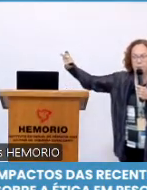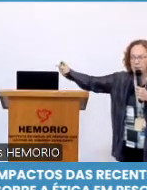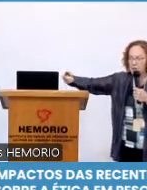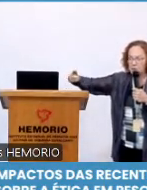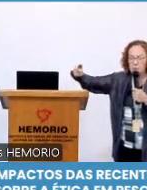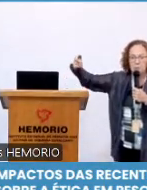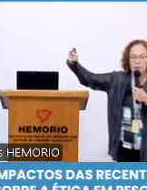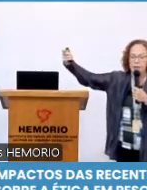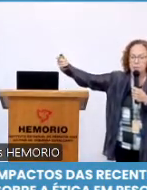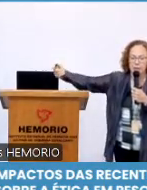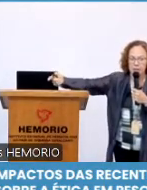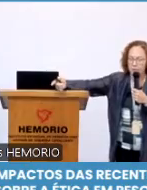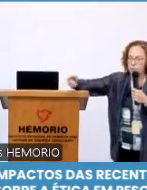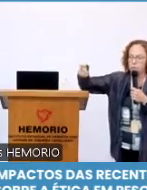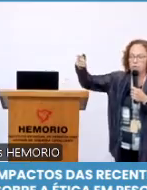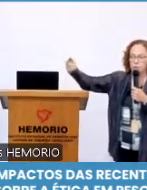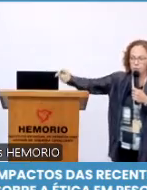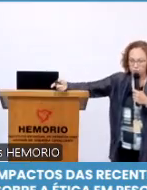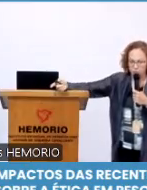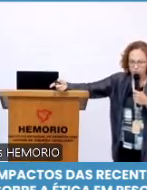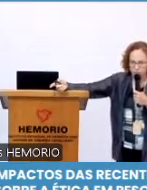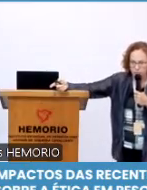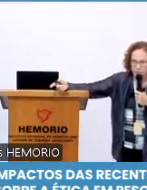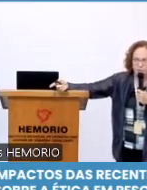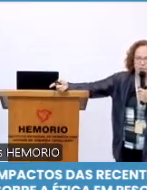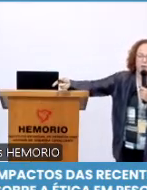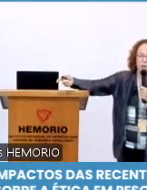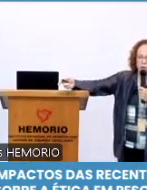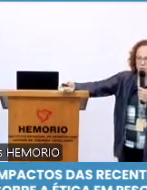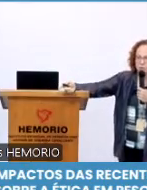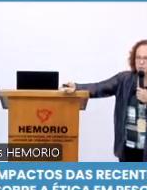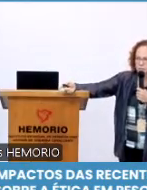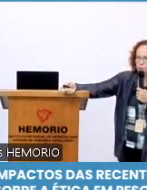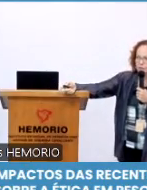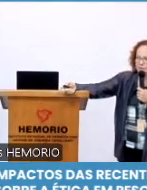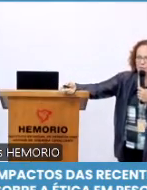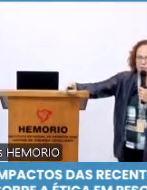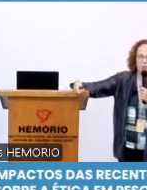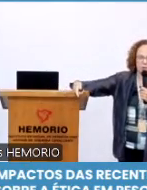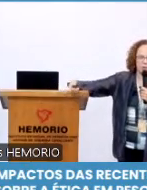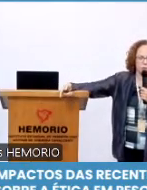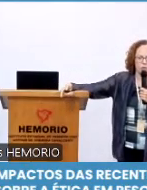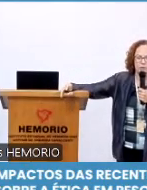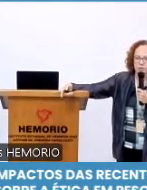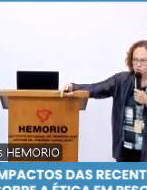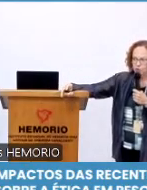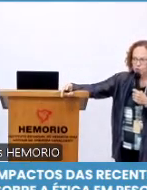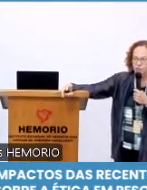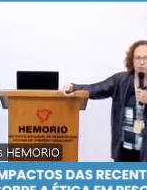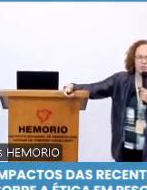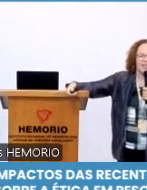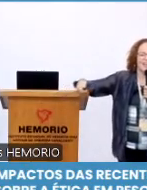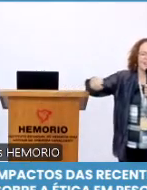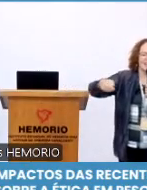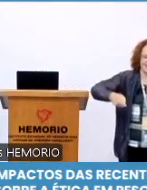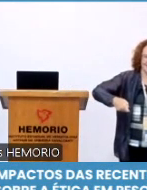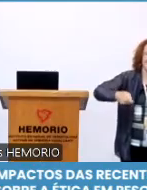em papel, em e-mail, não sei por onde. Esperemos que não seja por WhatsApp, porque são documentos